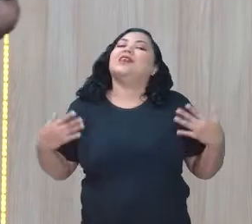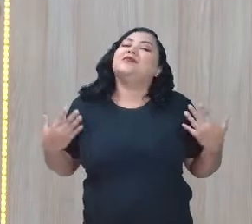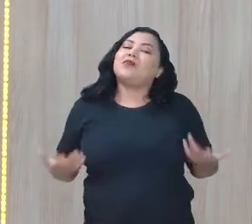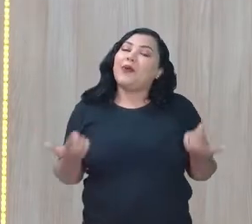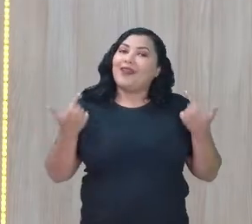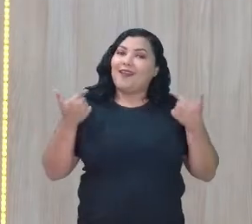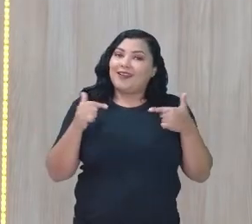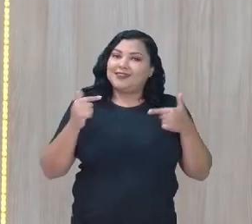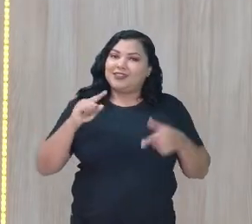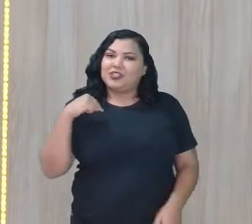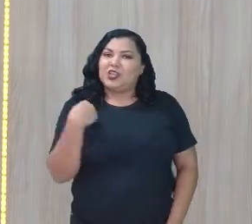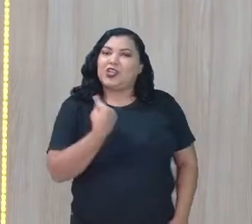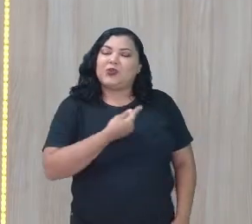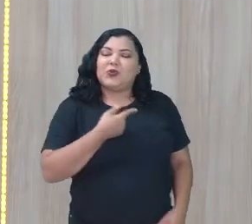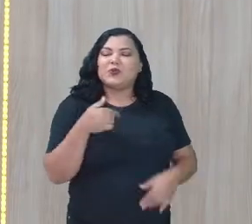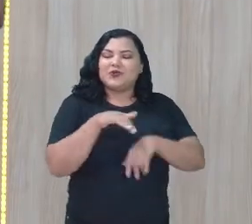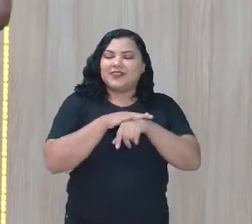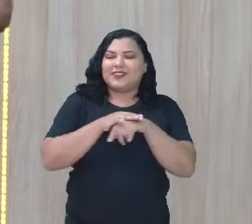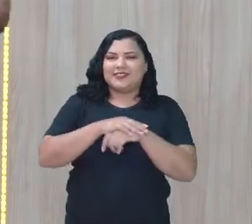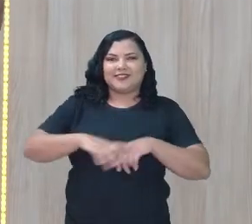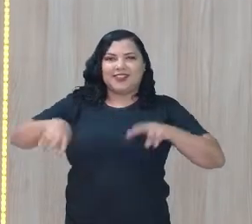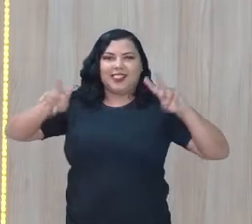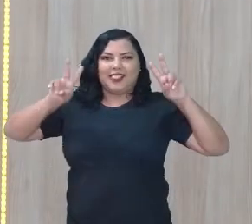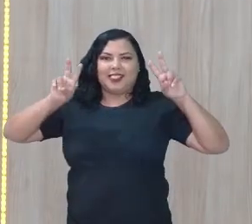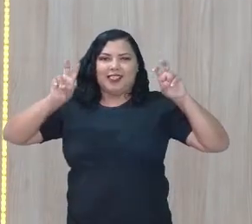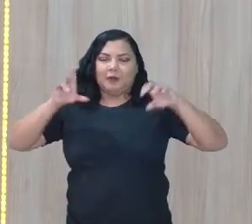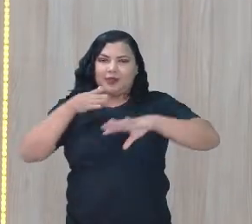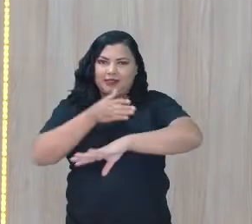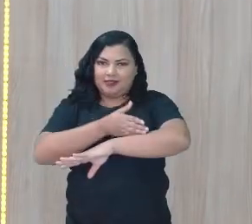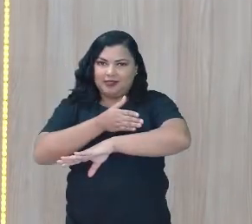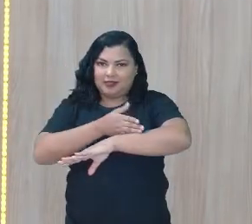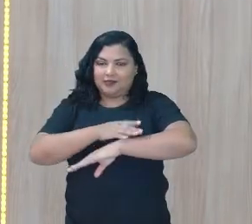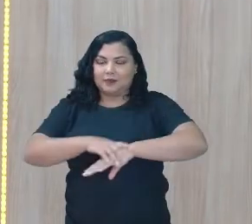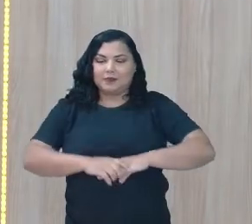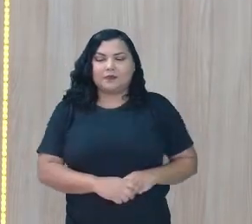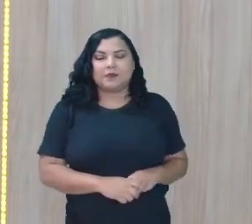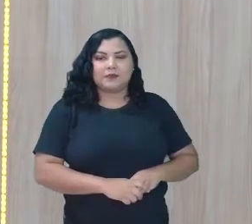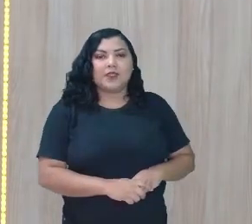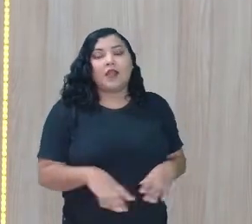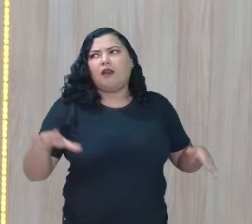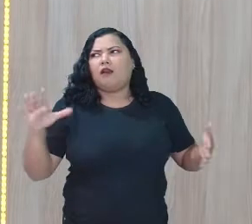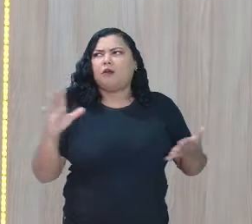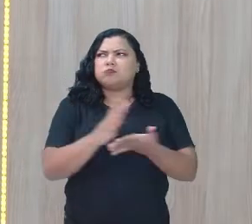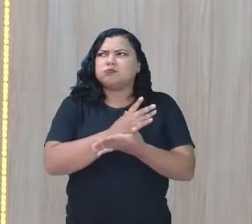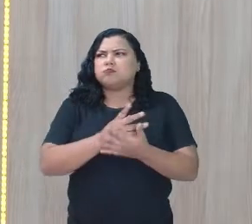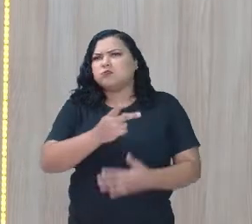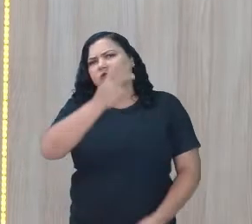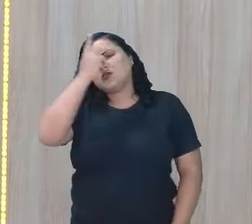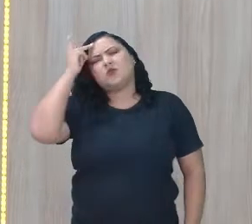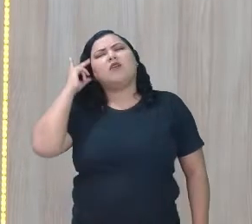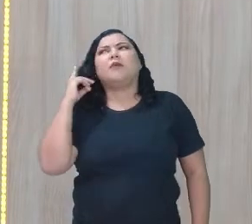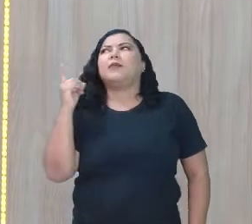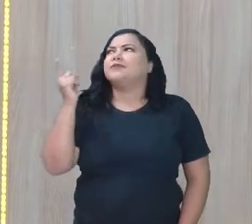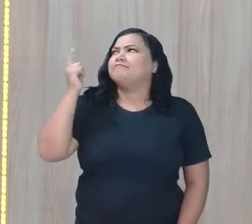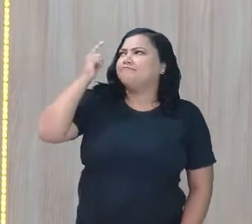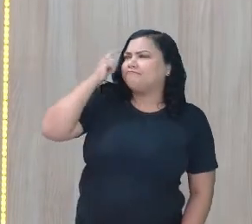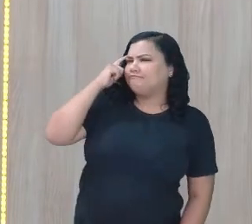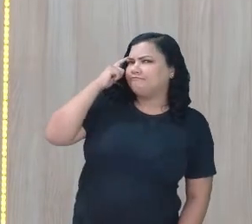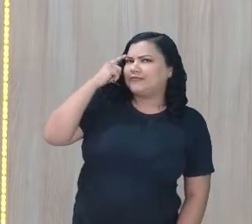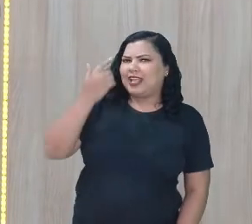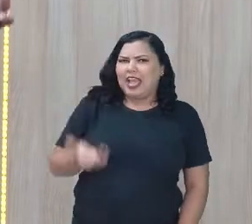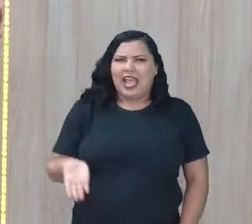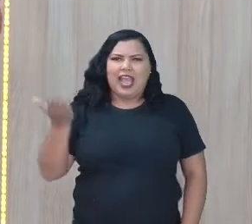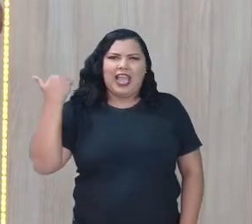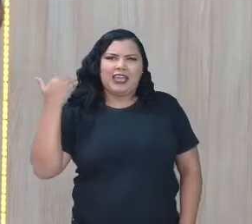Idade Média, a gente vai pontuar isso, né, a partir de então, algumas pessoas, né, se referiam à Idade Média como